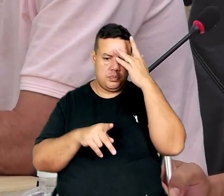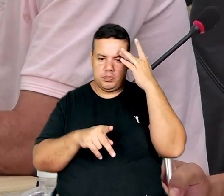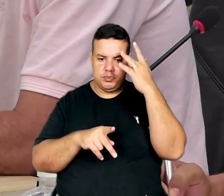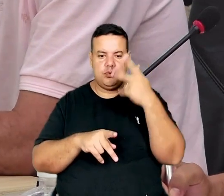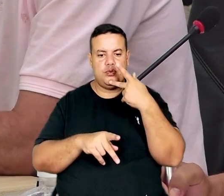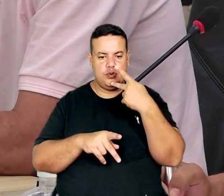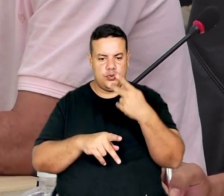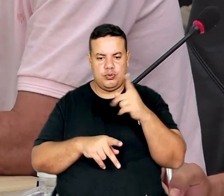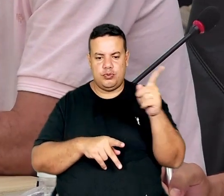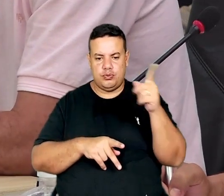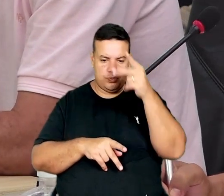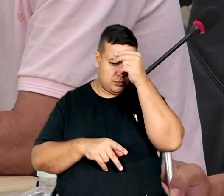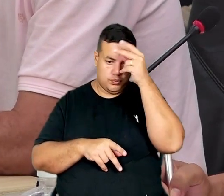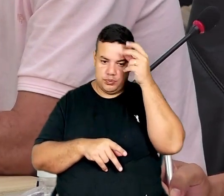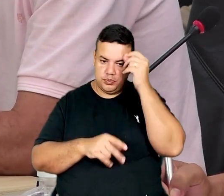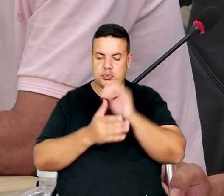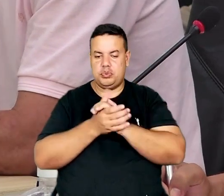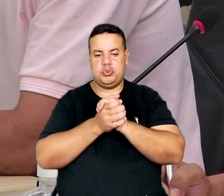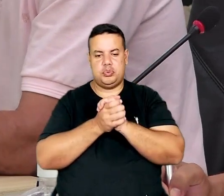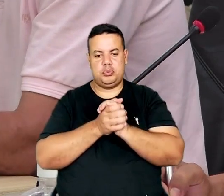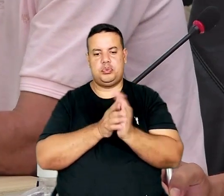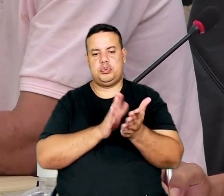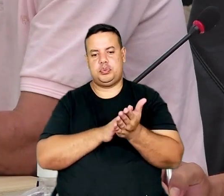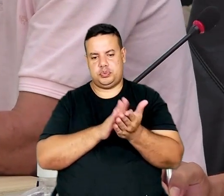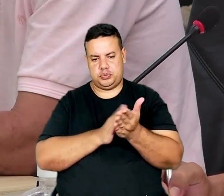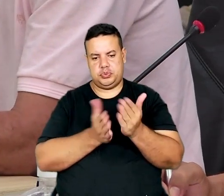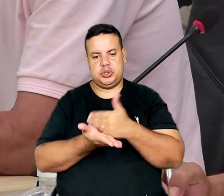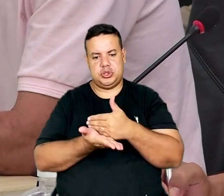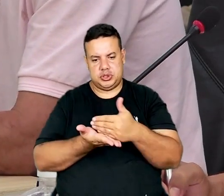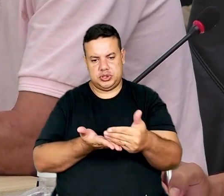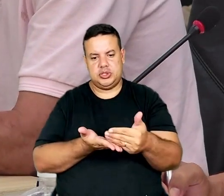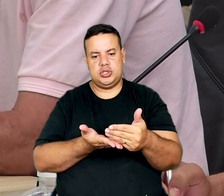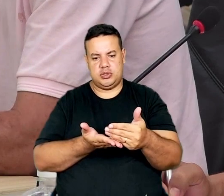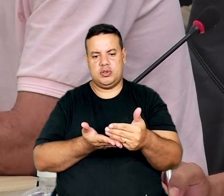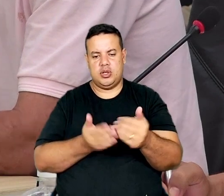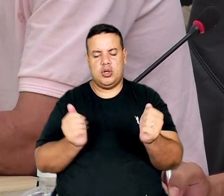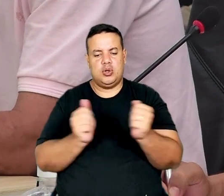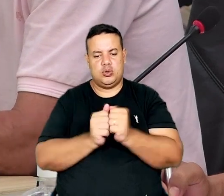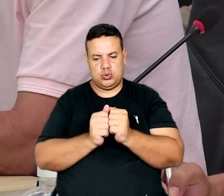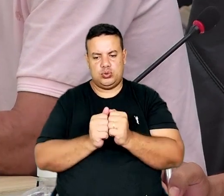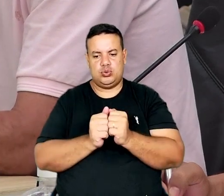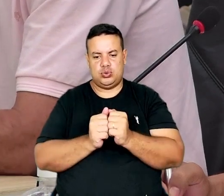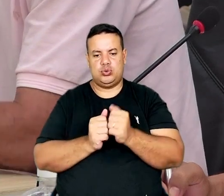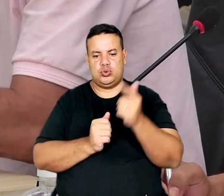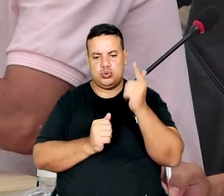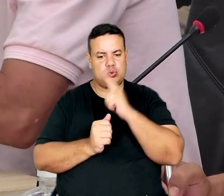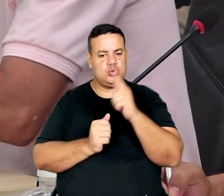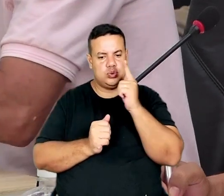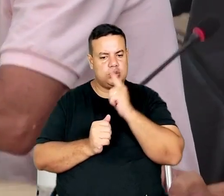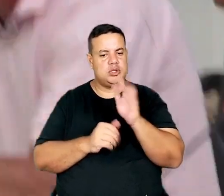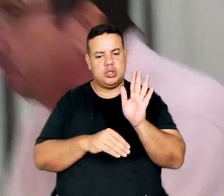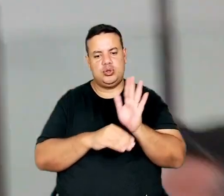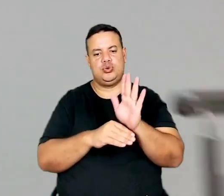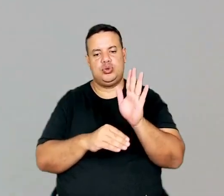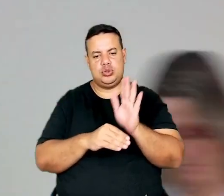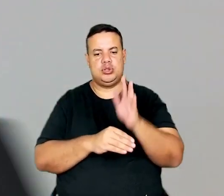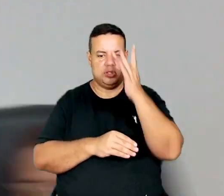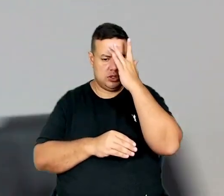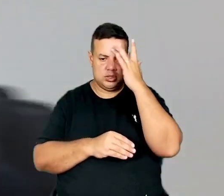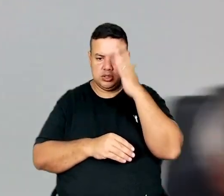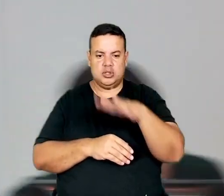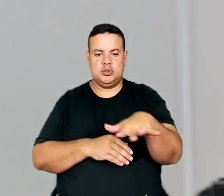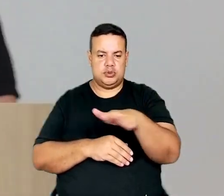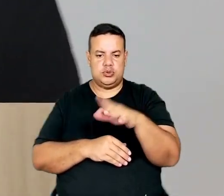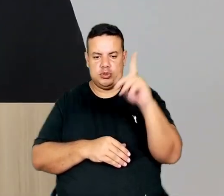executivo. Parabenizo aí a tua iniciativa também por estar envolvido junto conosco aí, para estar ajudando essas pessoas que enfrentam